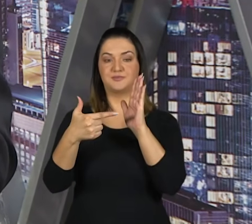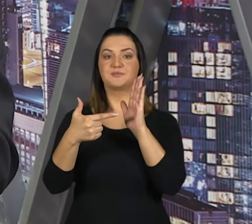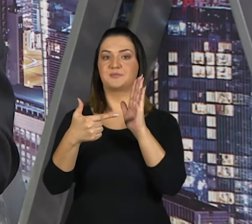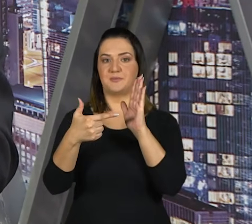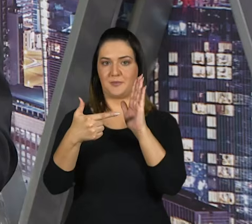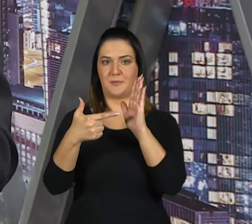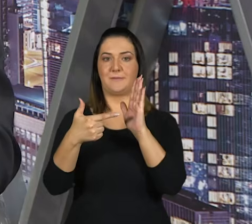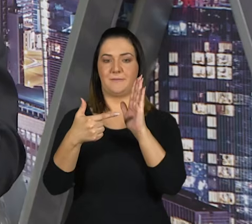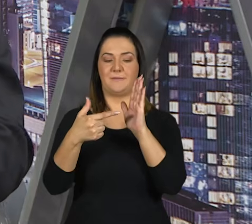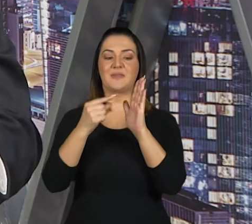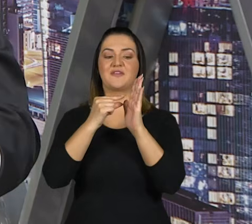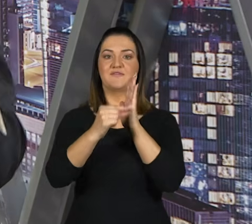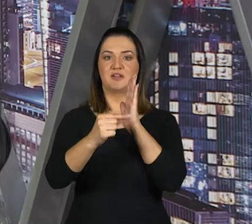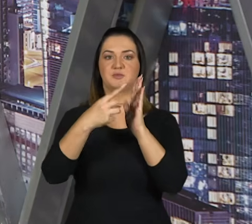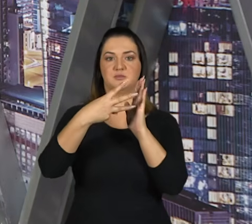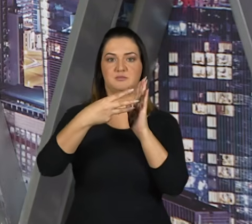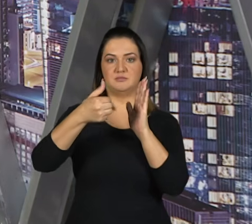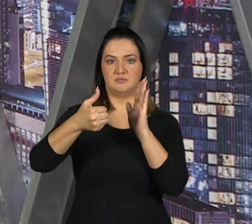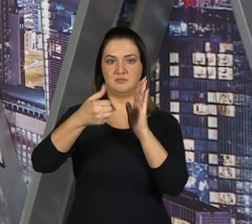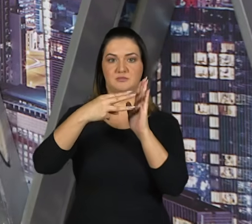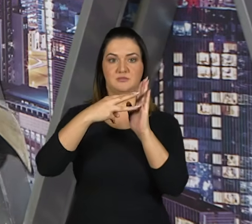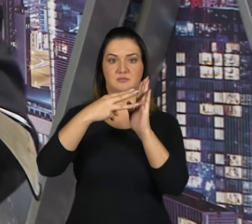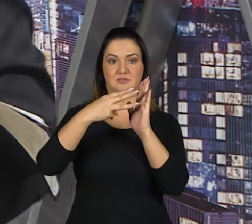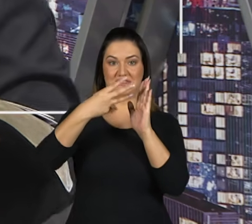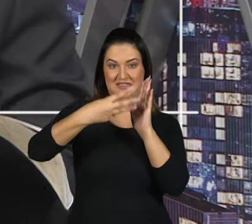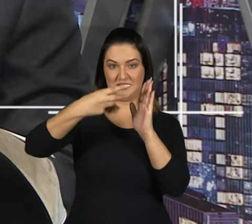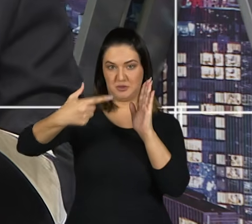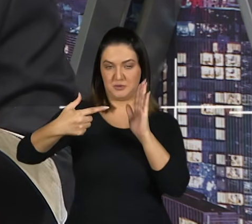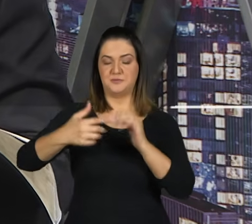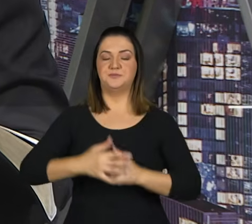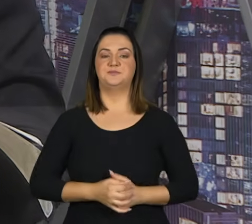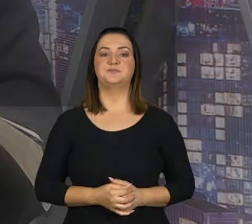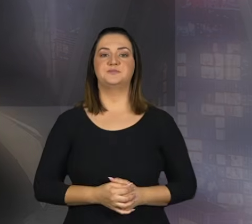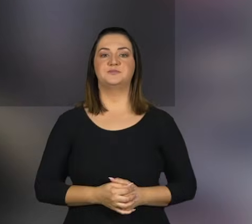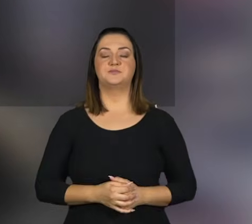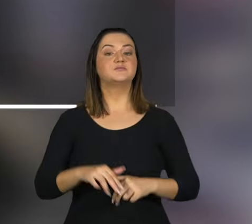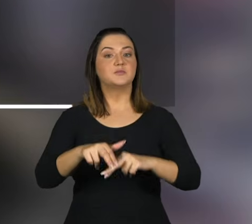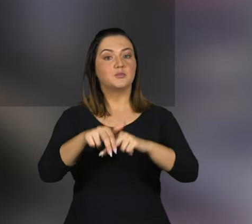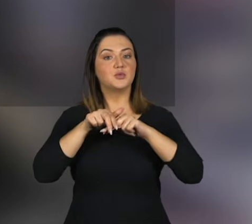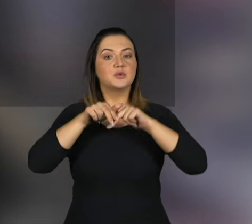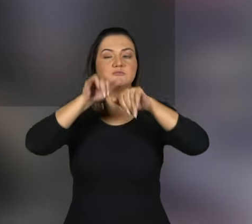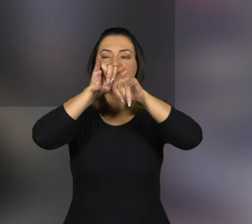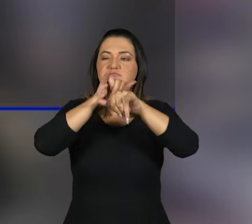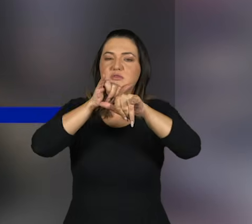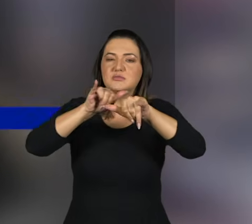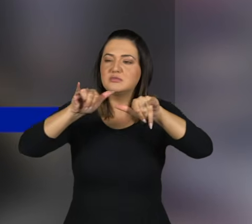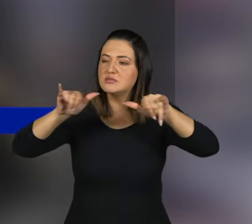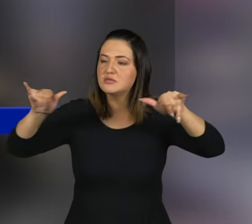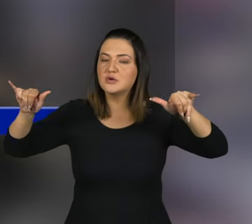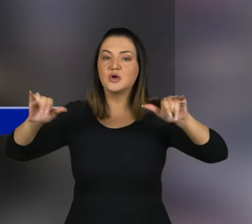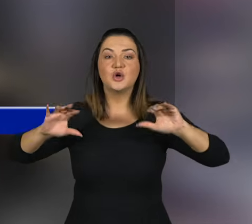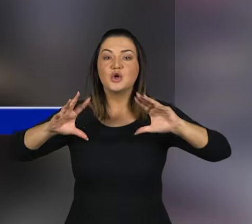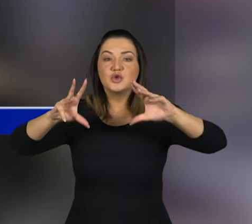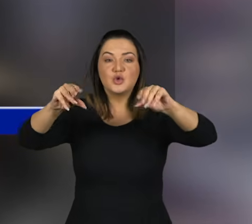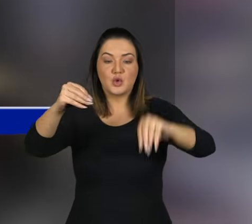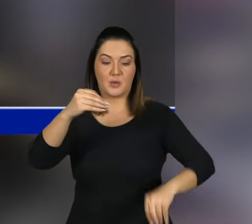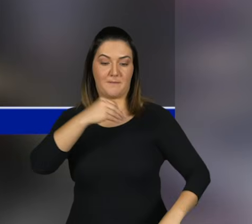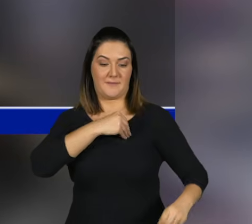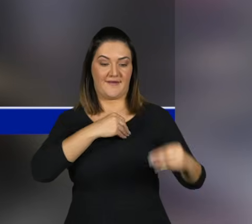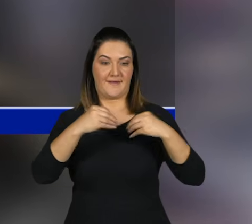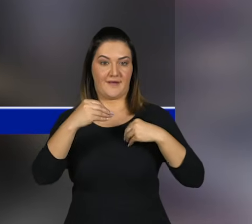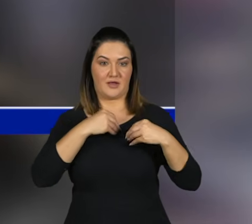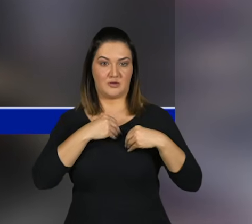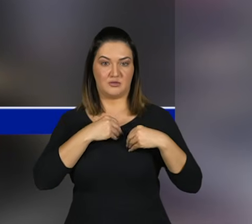só, 12, versos 31 e 32. Por isso vos declaro, todo pecado